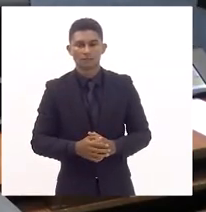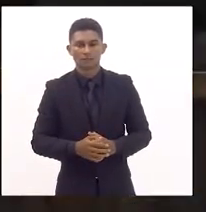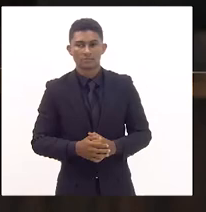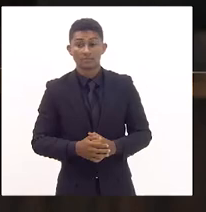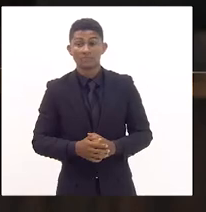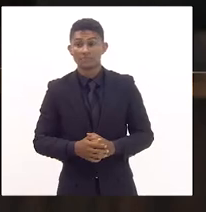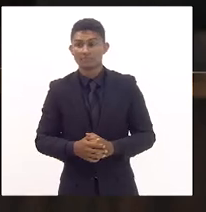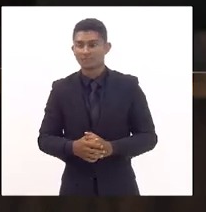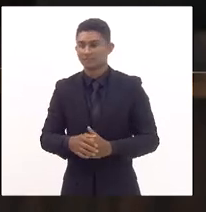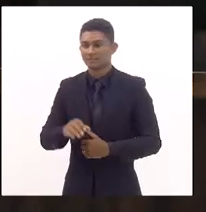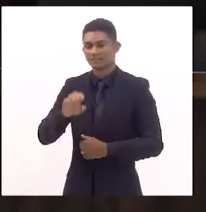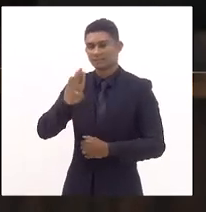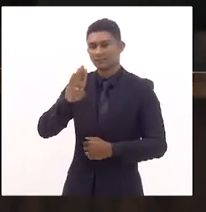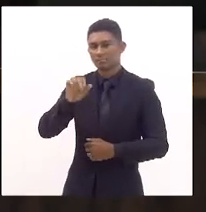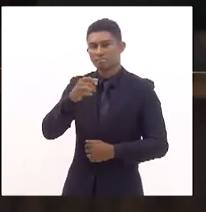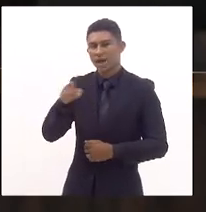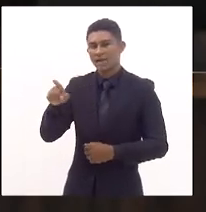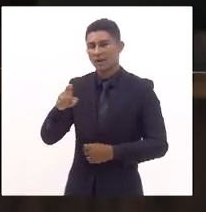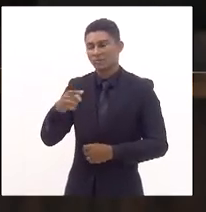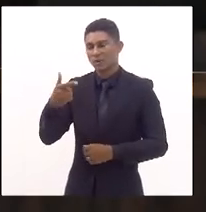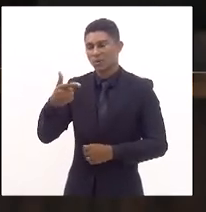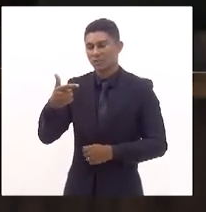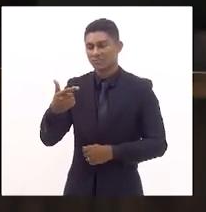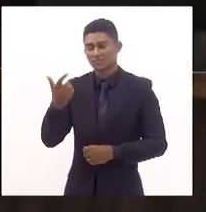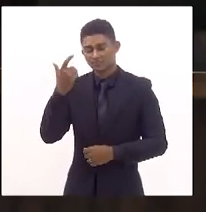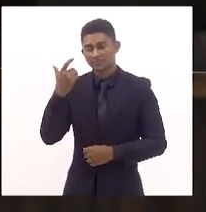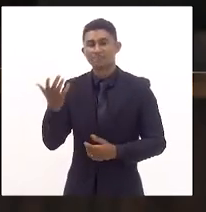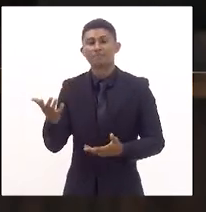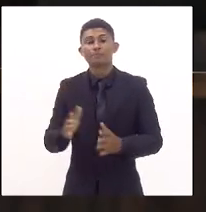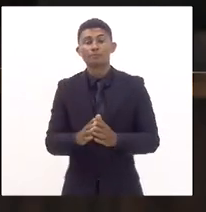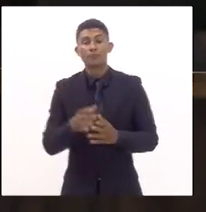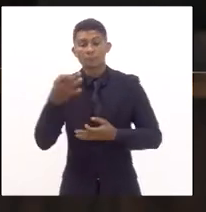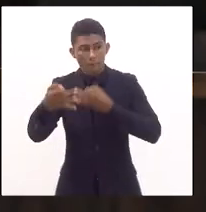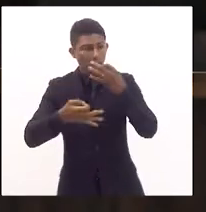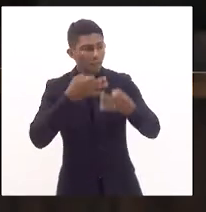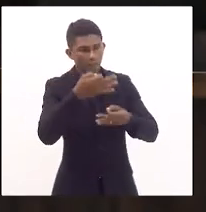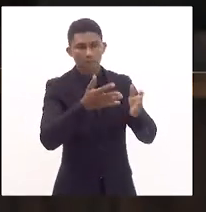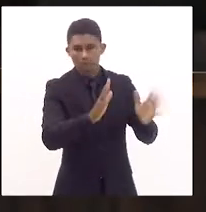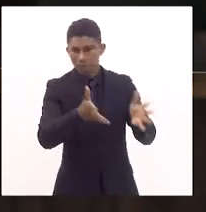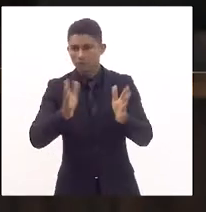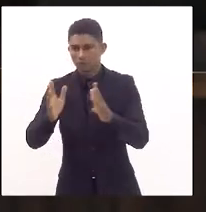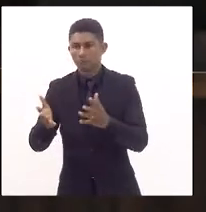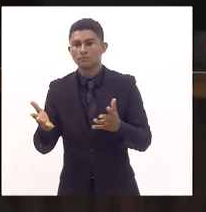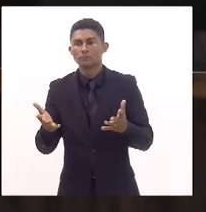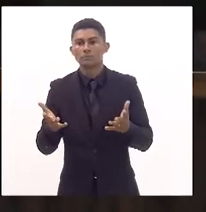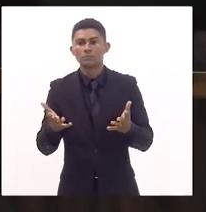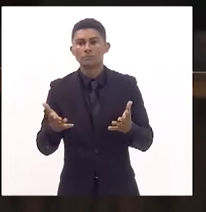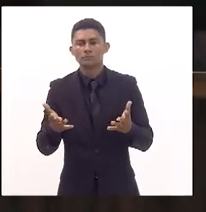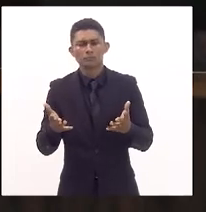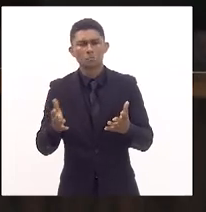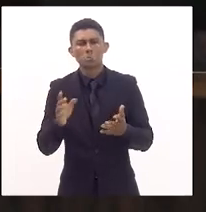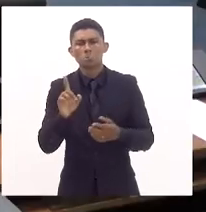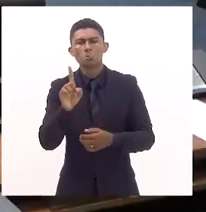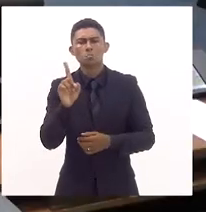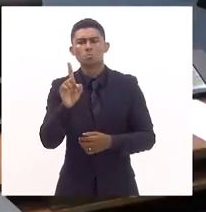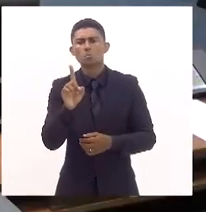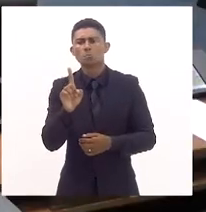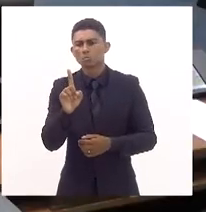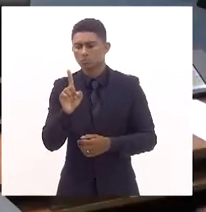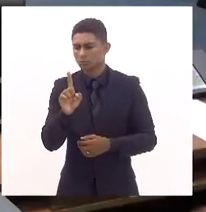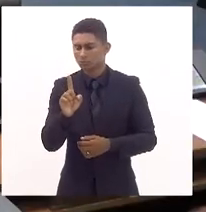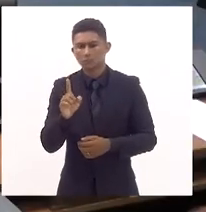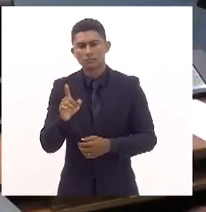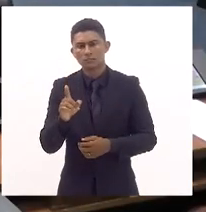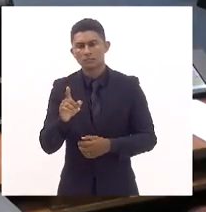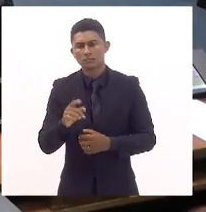Baião de dois. Com os pareceres emitidos em votação. Não. Vou sentar lá,